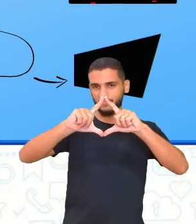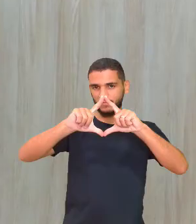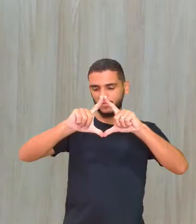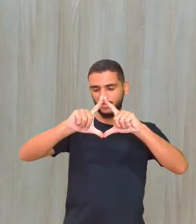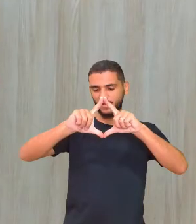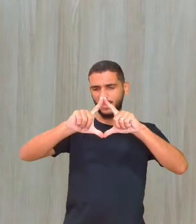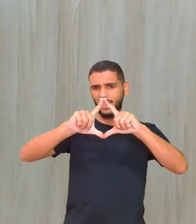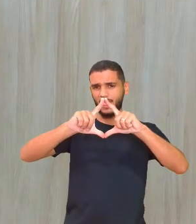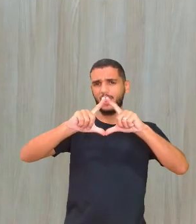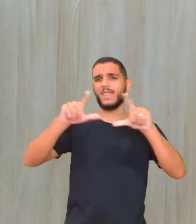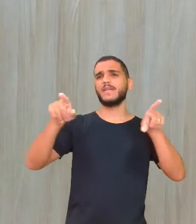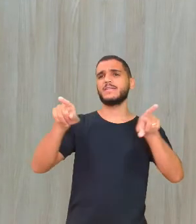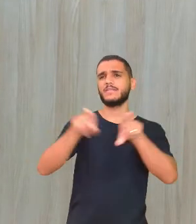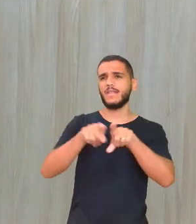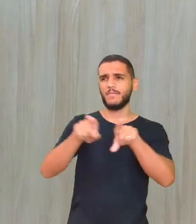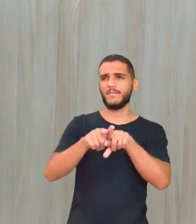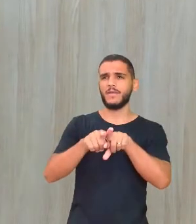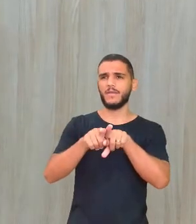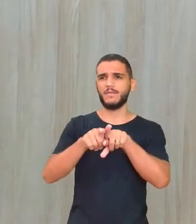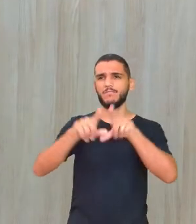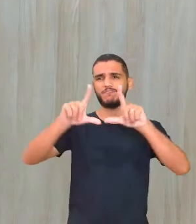o losango,